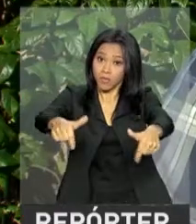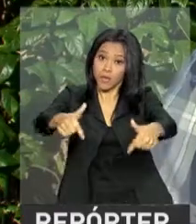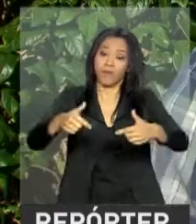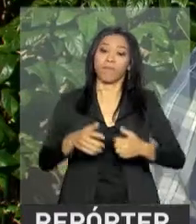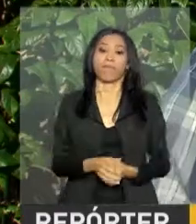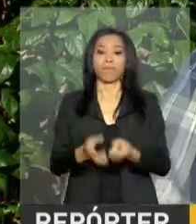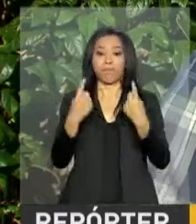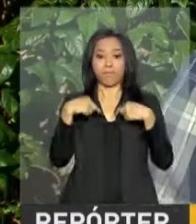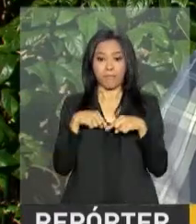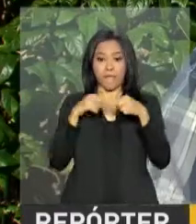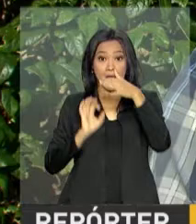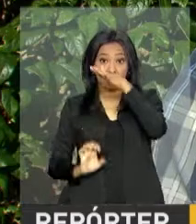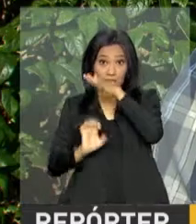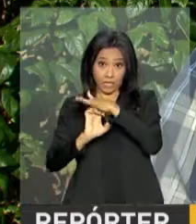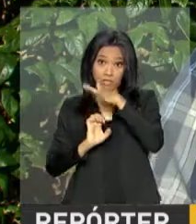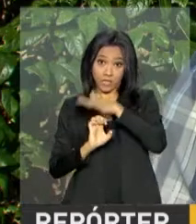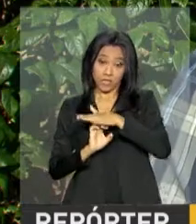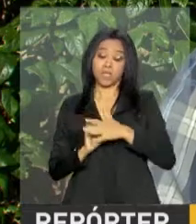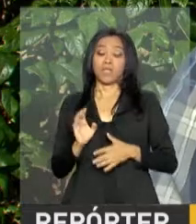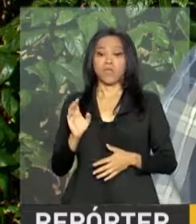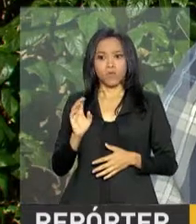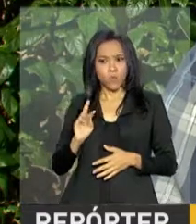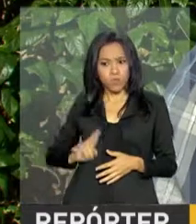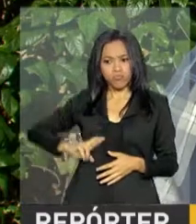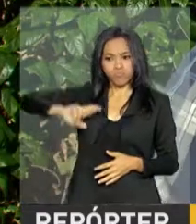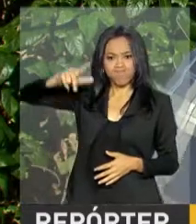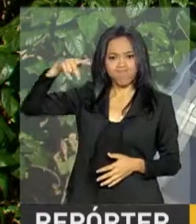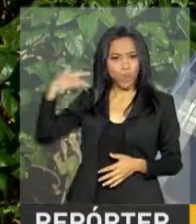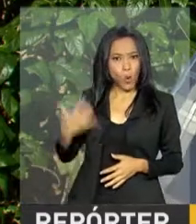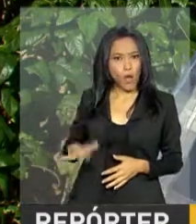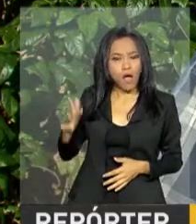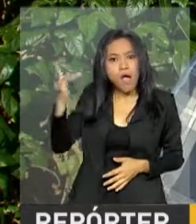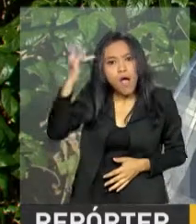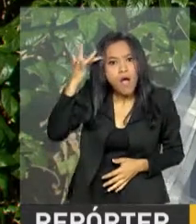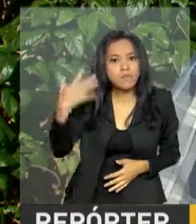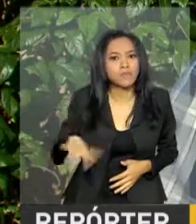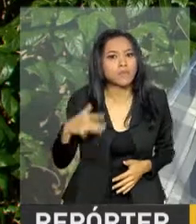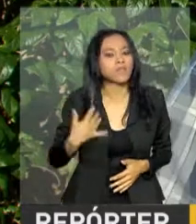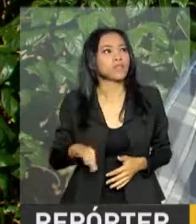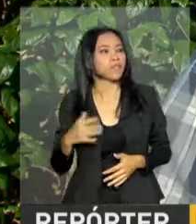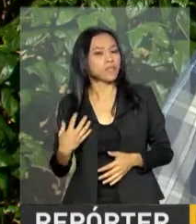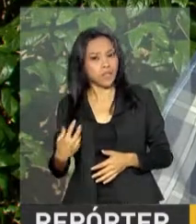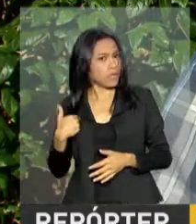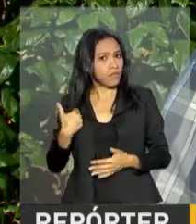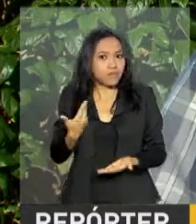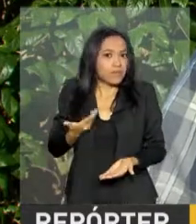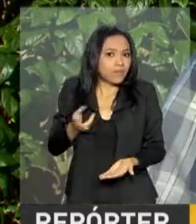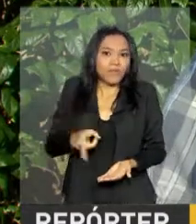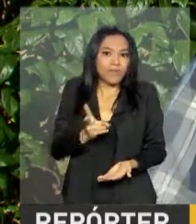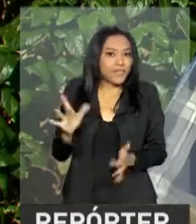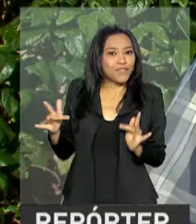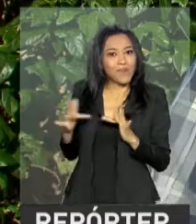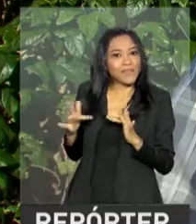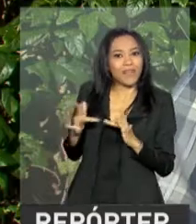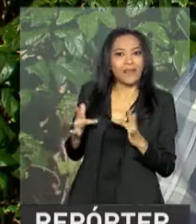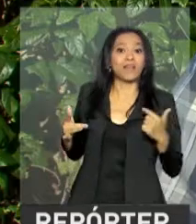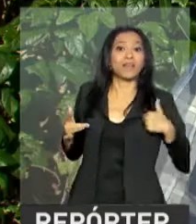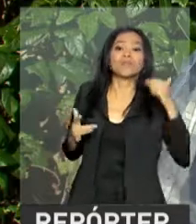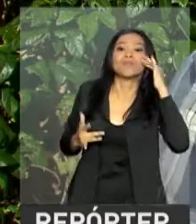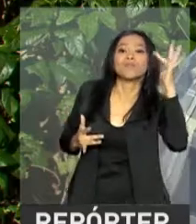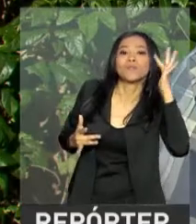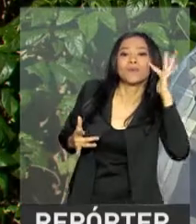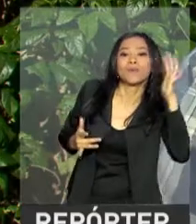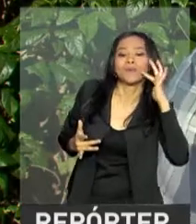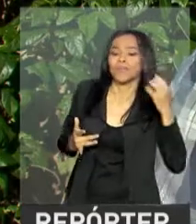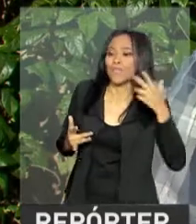tecnologias da embrapa fazendo a diferença no campo e isso vive conviver com isso ao longo da minha vida então era um sonho realmente poder